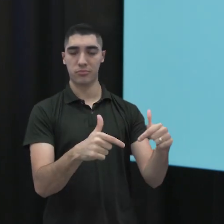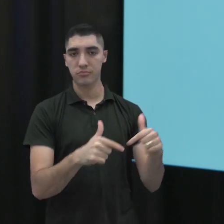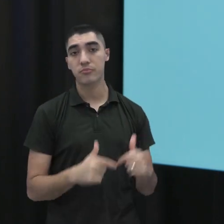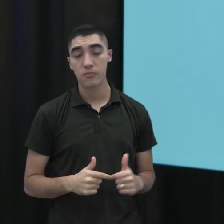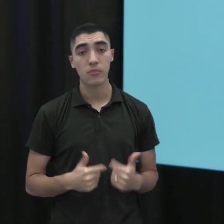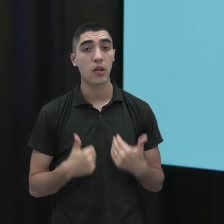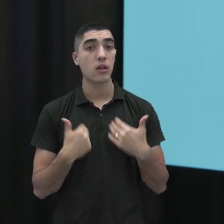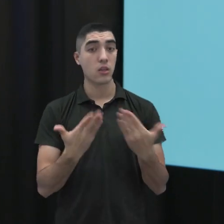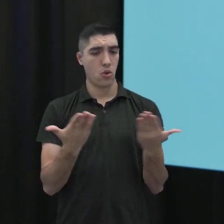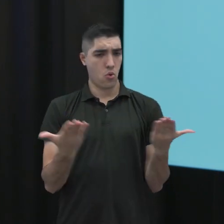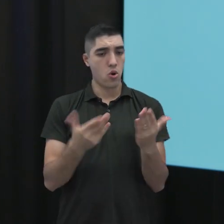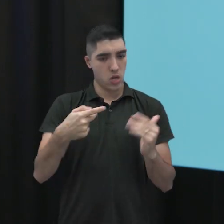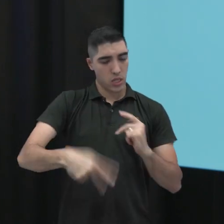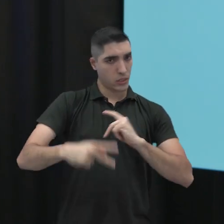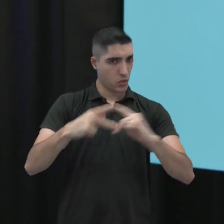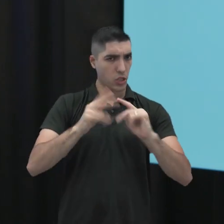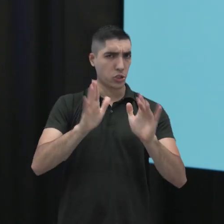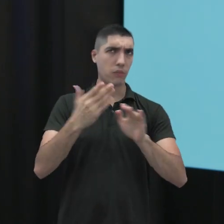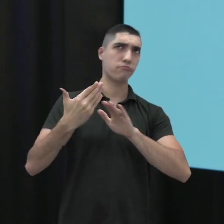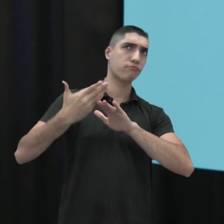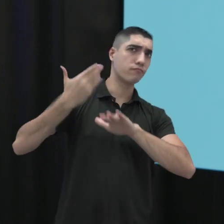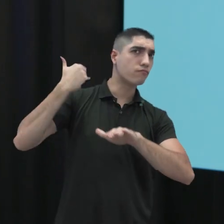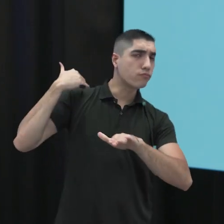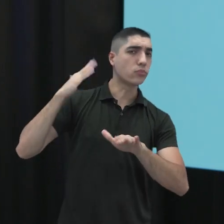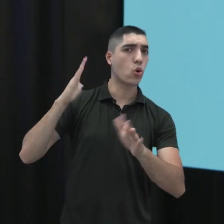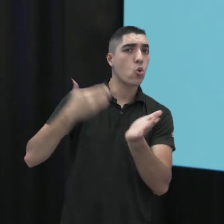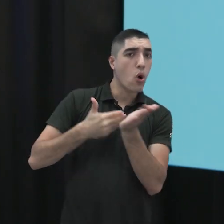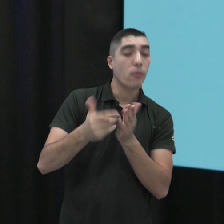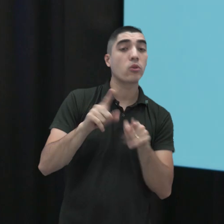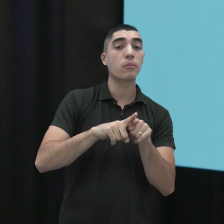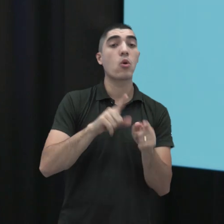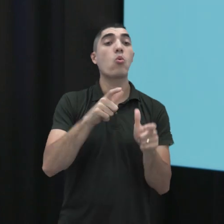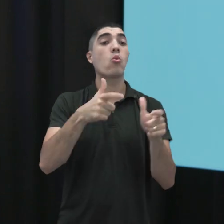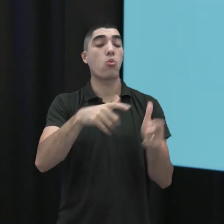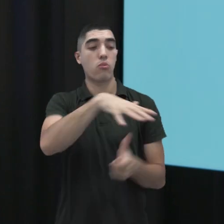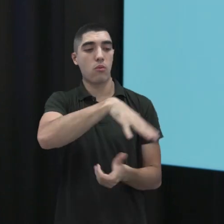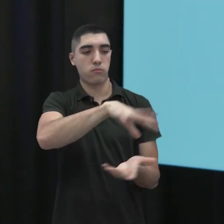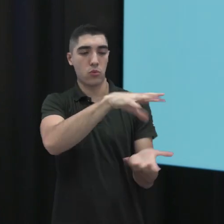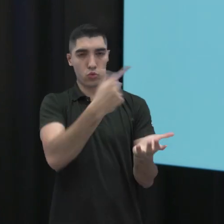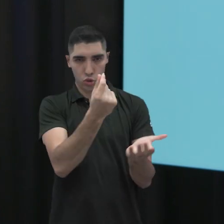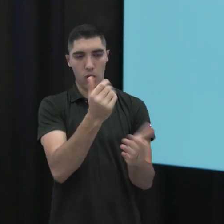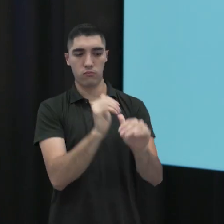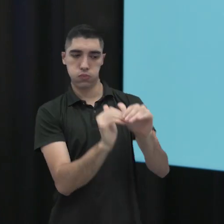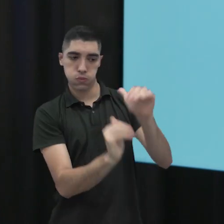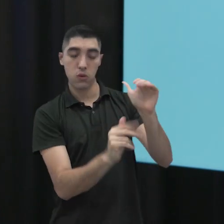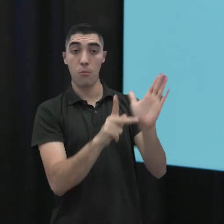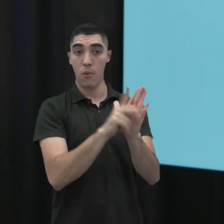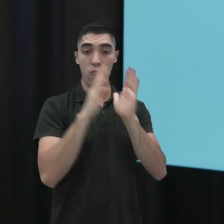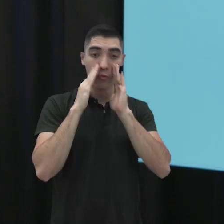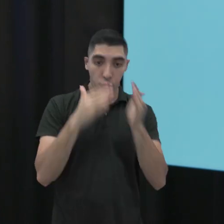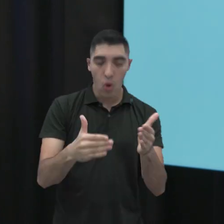São José, hoje também, né, já há um tempo, algum tempo, nós temos o Fundo Municipal de Cultura, Sim. que